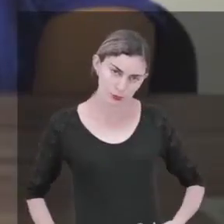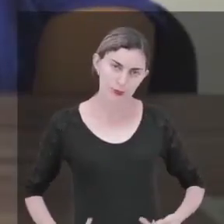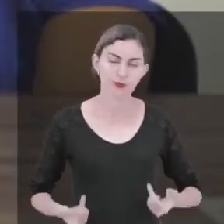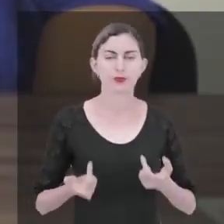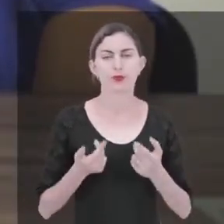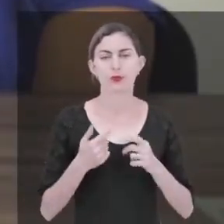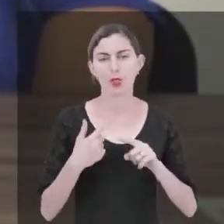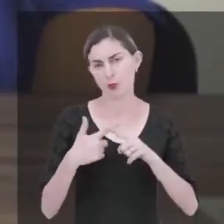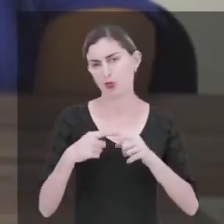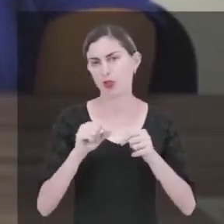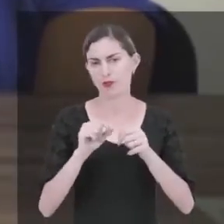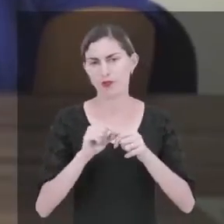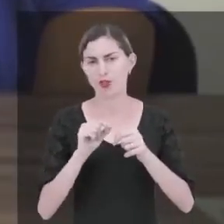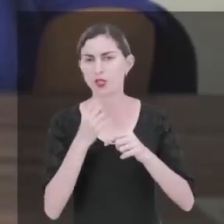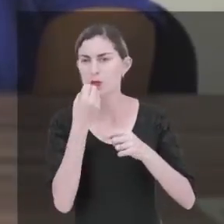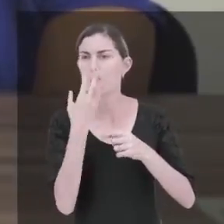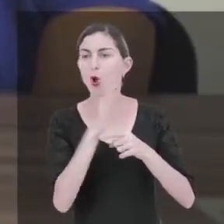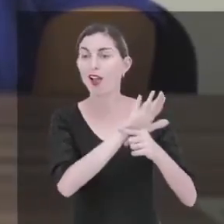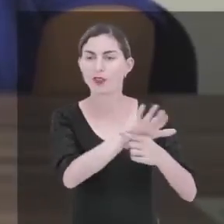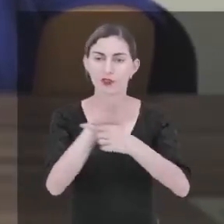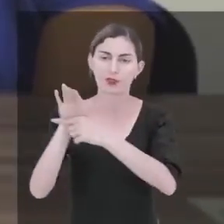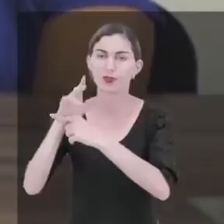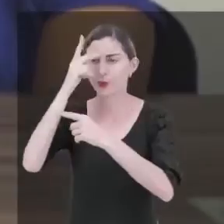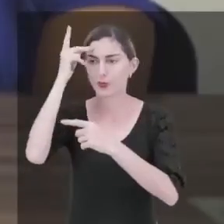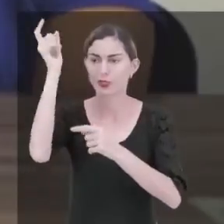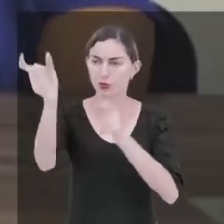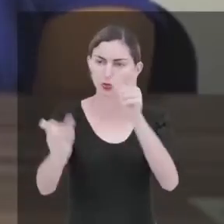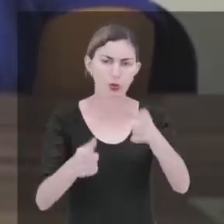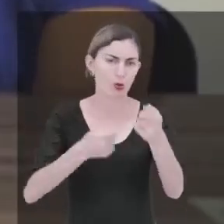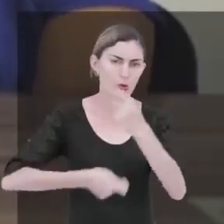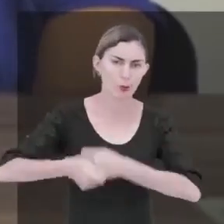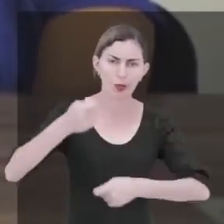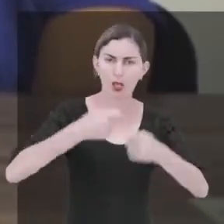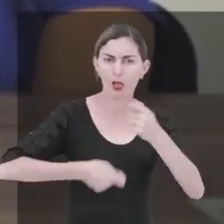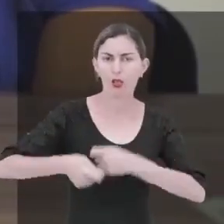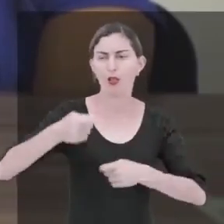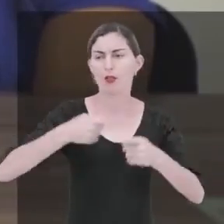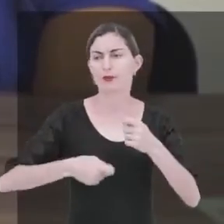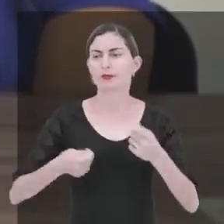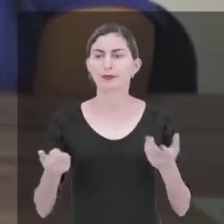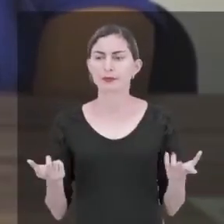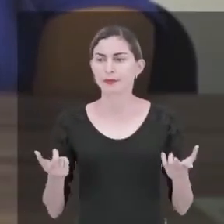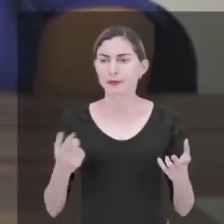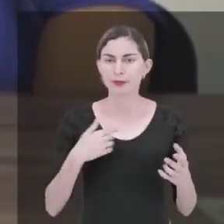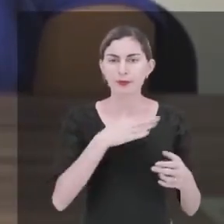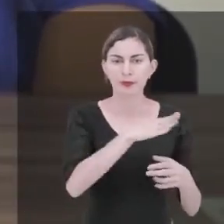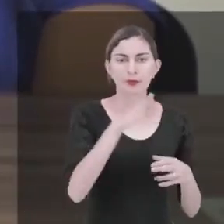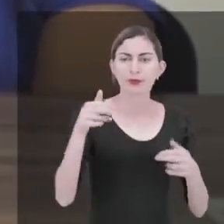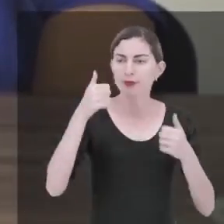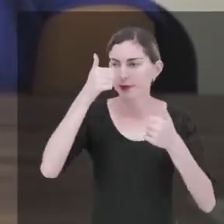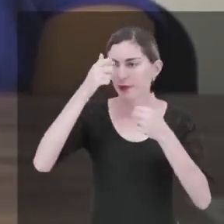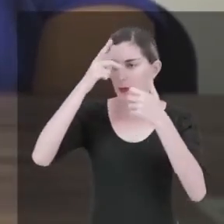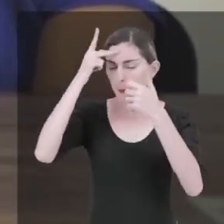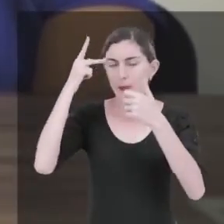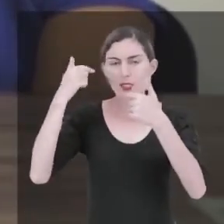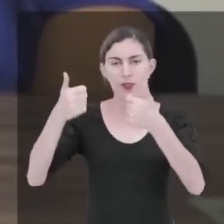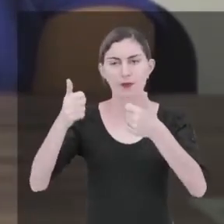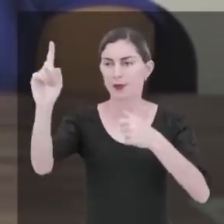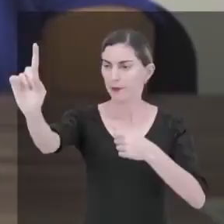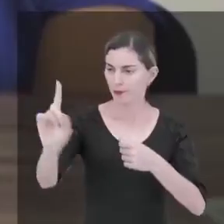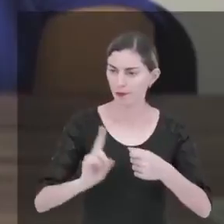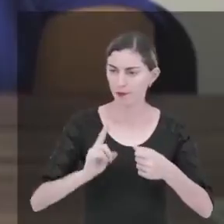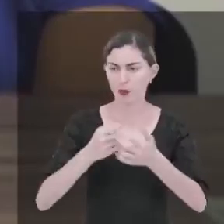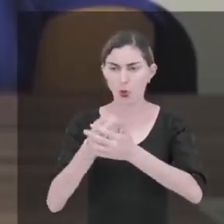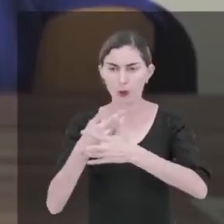humanitária, porque fez um benefício a alguém, mesmo que seja no comércio, mesmo que seja aquela crediarista que atende muito bem